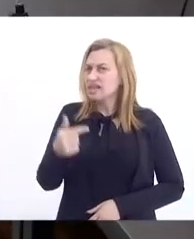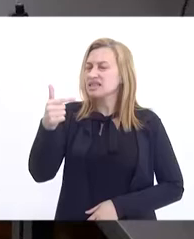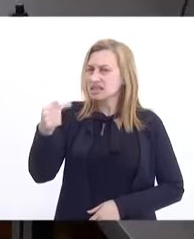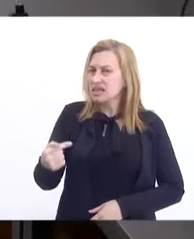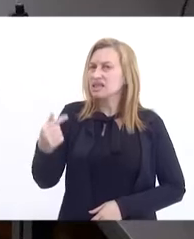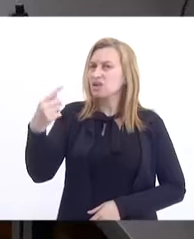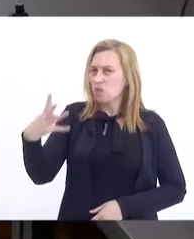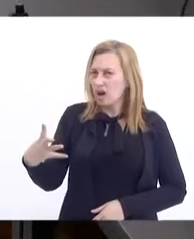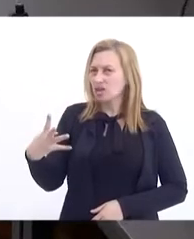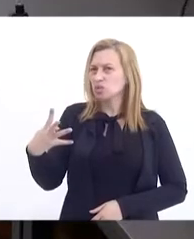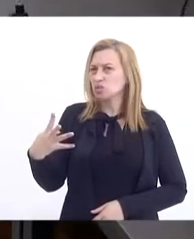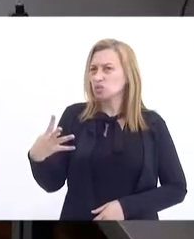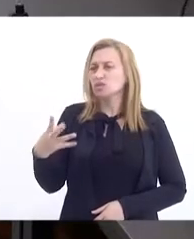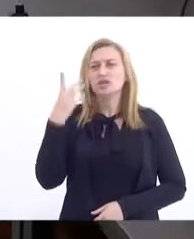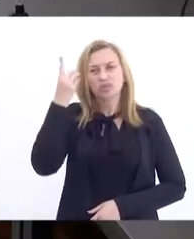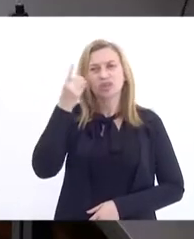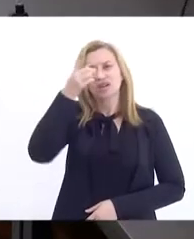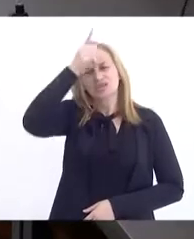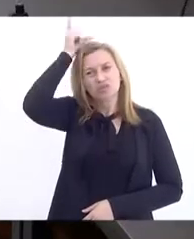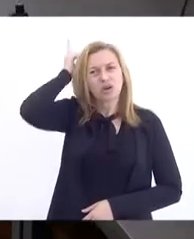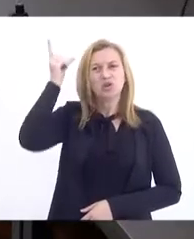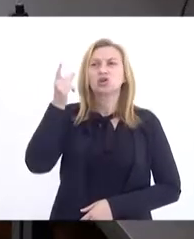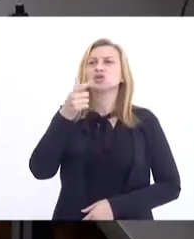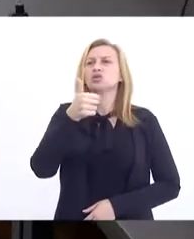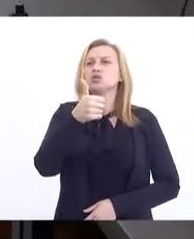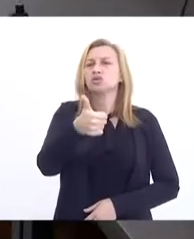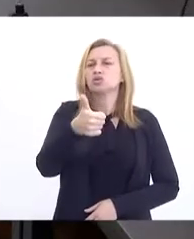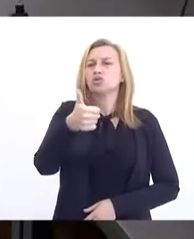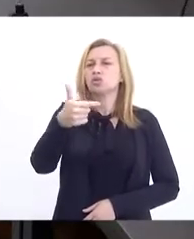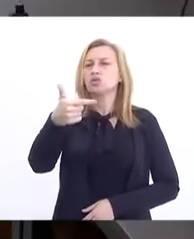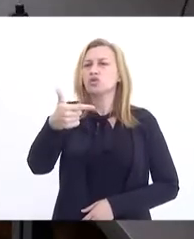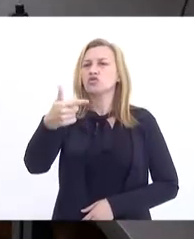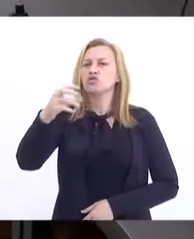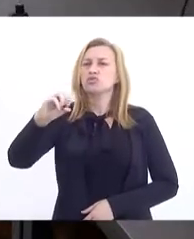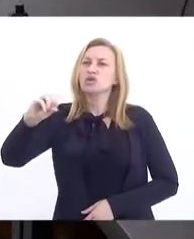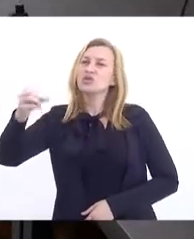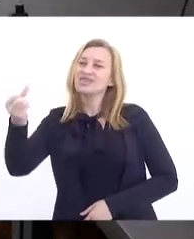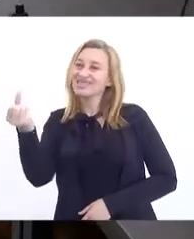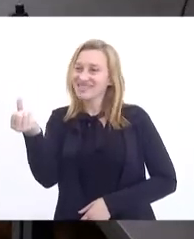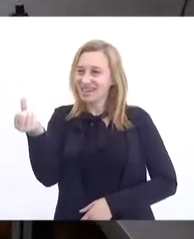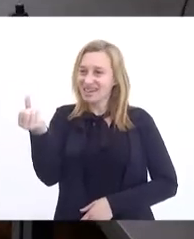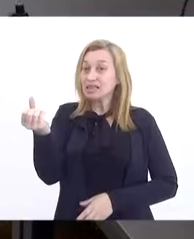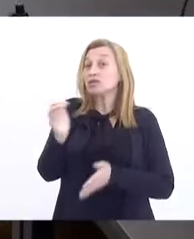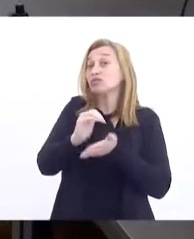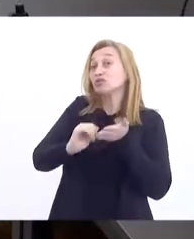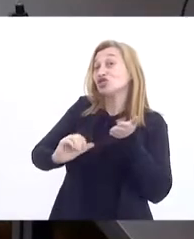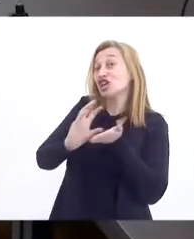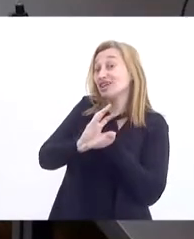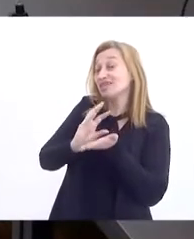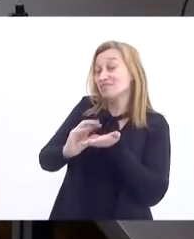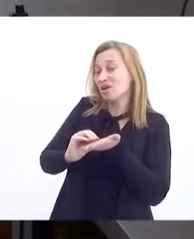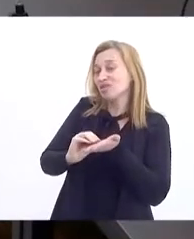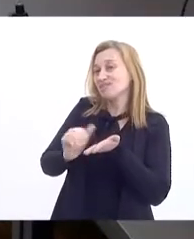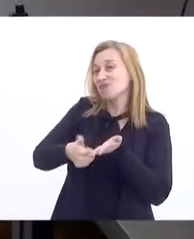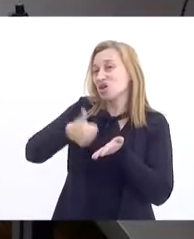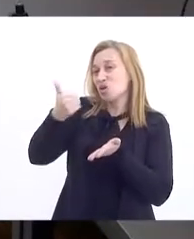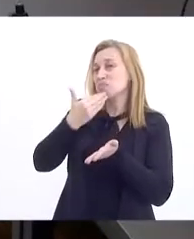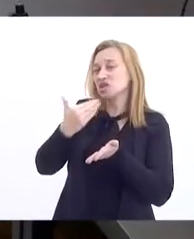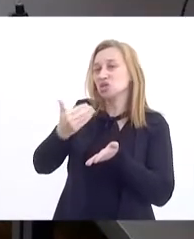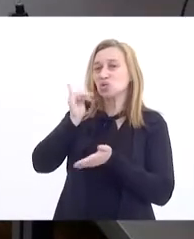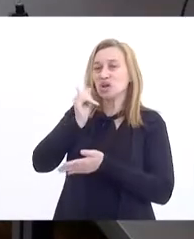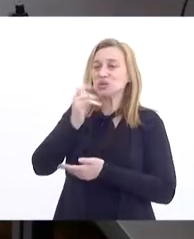4774. Deputado Luiz Paulo prefere... De 2006. Então, eu queria retirar de pauta para... Retira de pauta pedido do